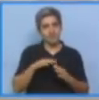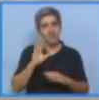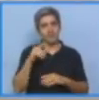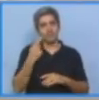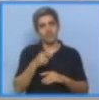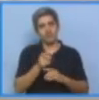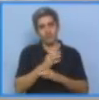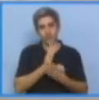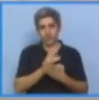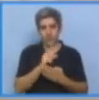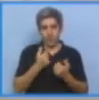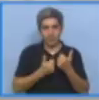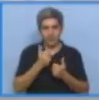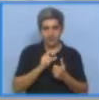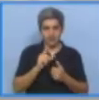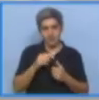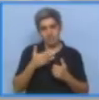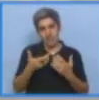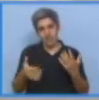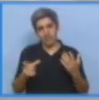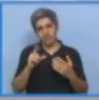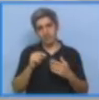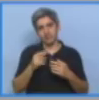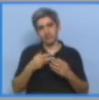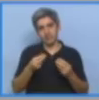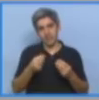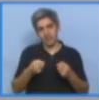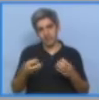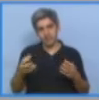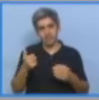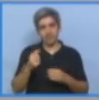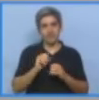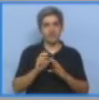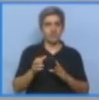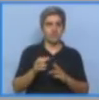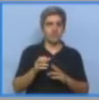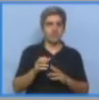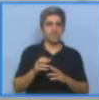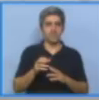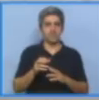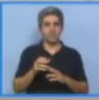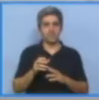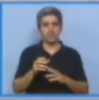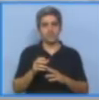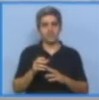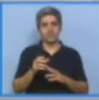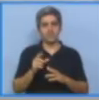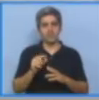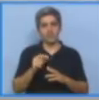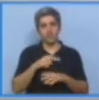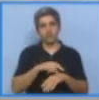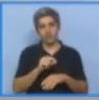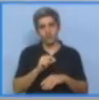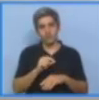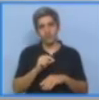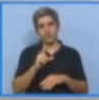do que isso. Sim. E estende-se a mais ainda. Claro. Estende a mais, que estende-se aos